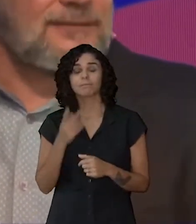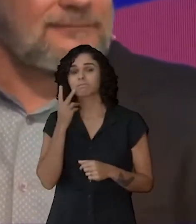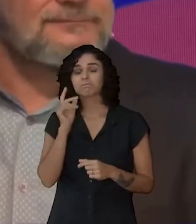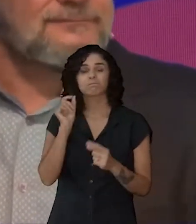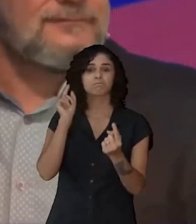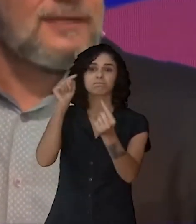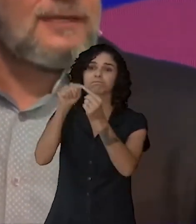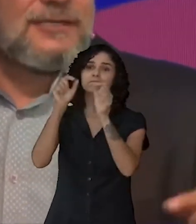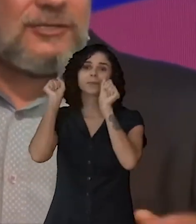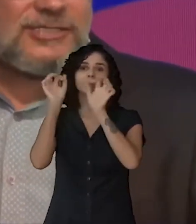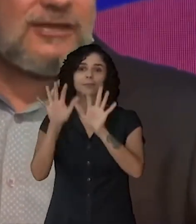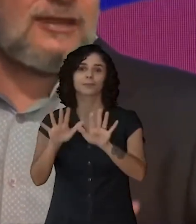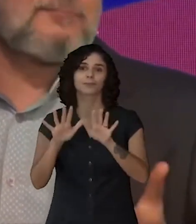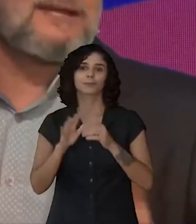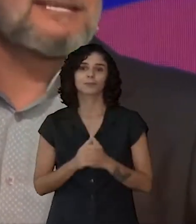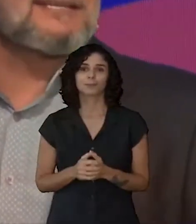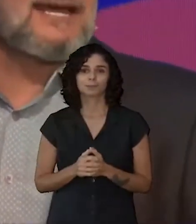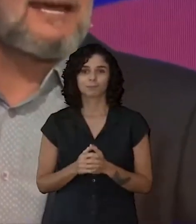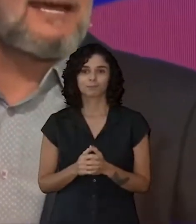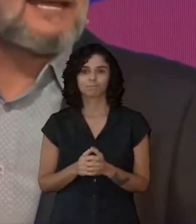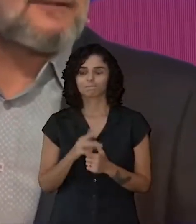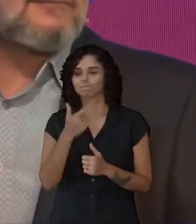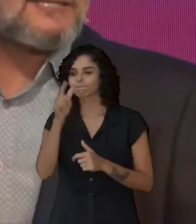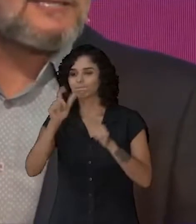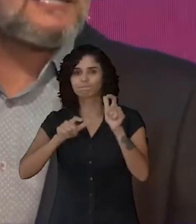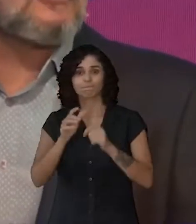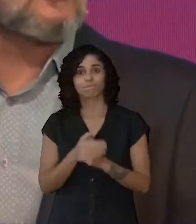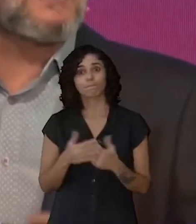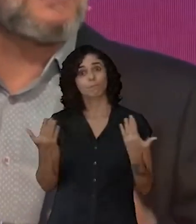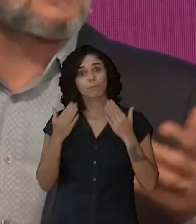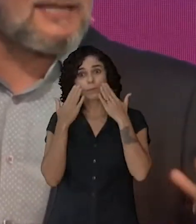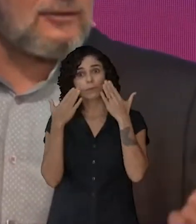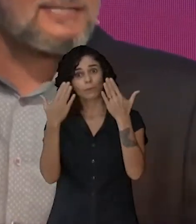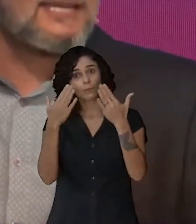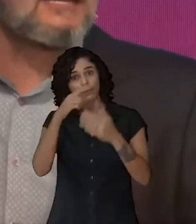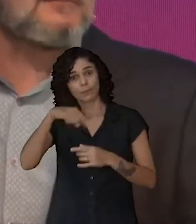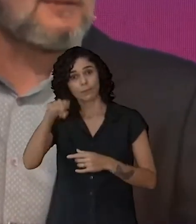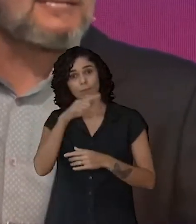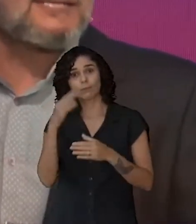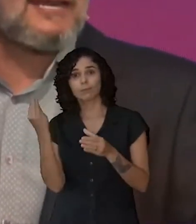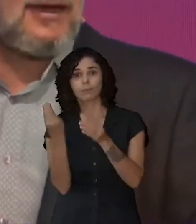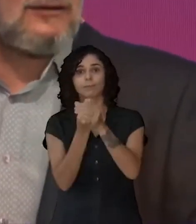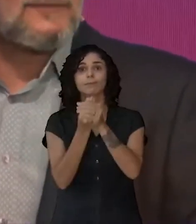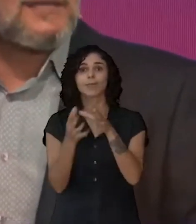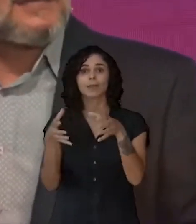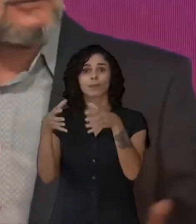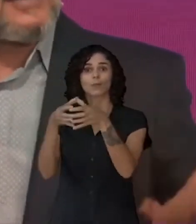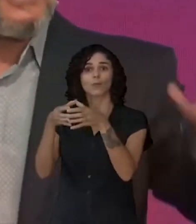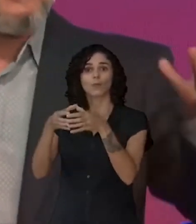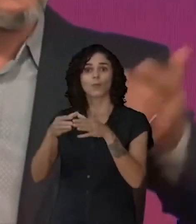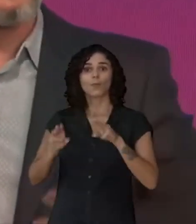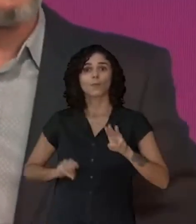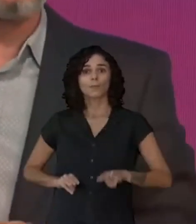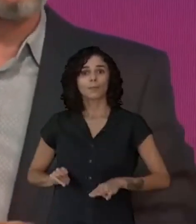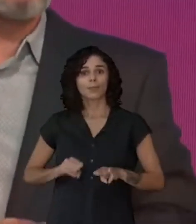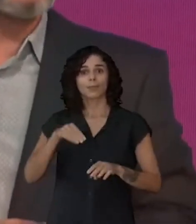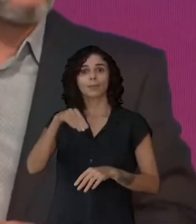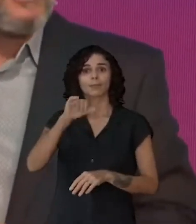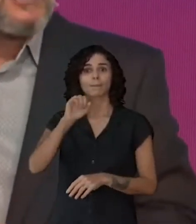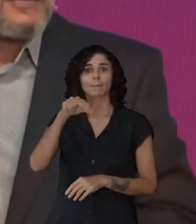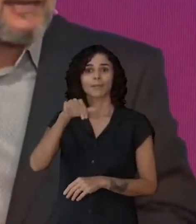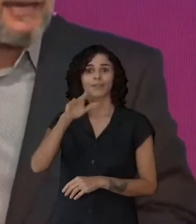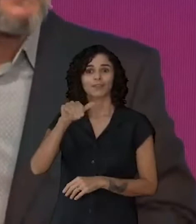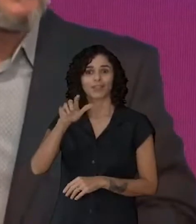abençoar. E hoje eu quero apresentar ela para vocês como parte da nossa equipe ministerial. E eu queria que você a recebesse